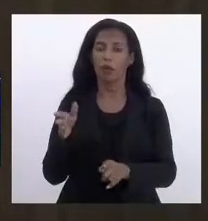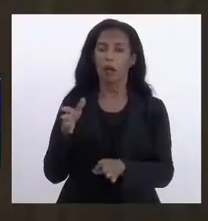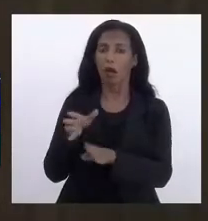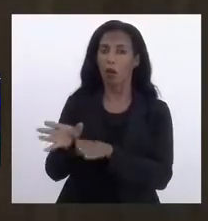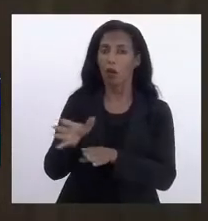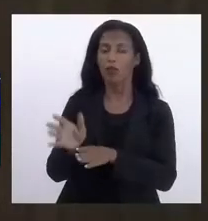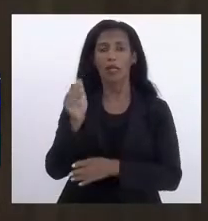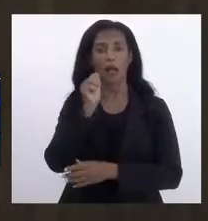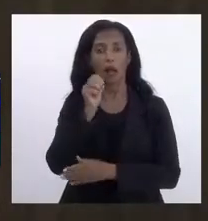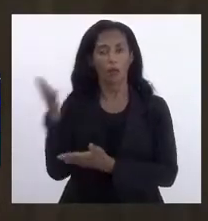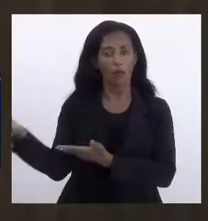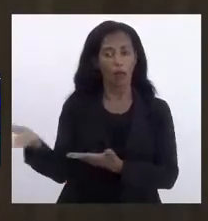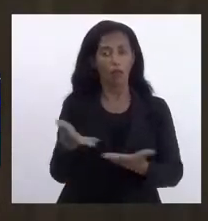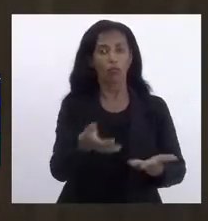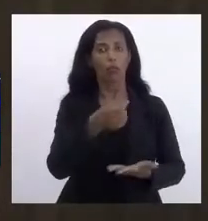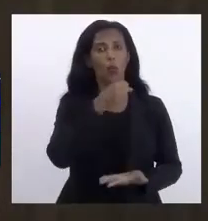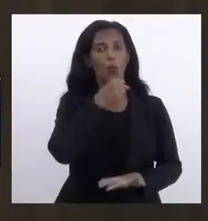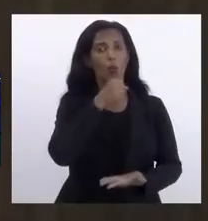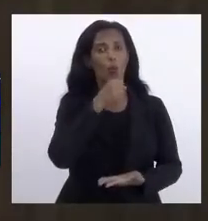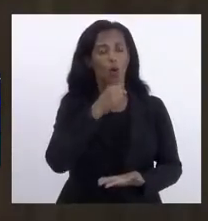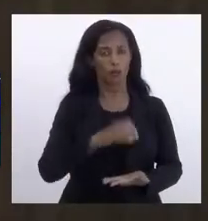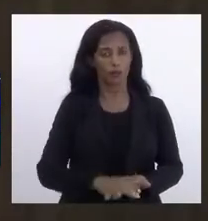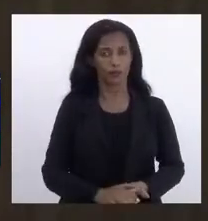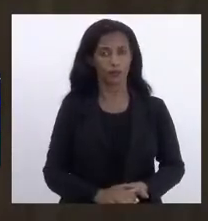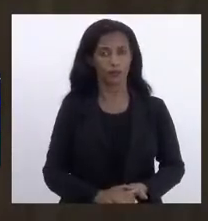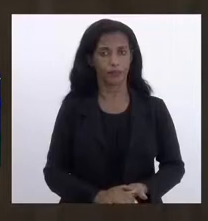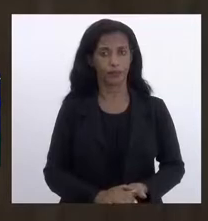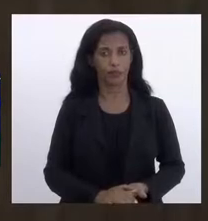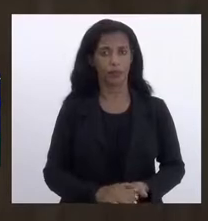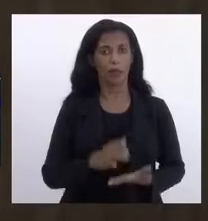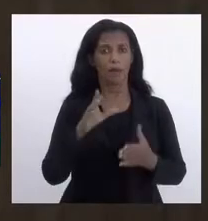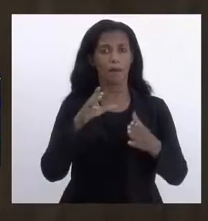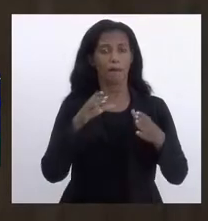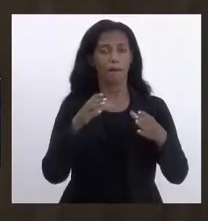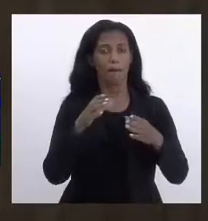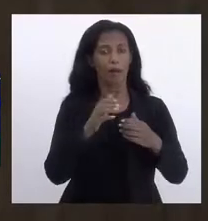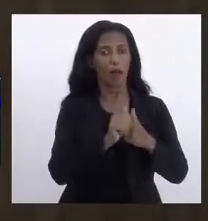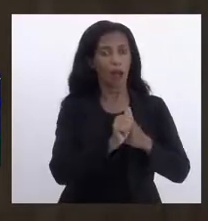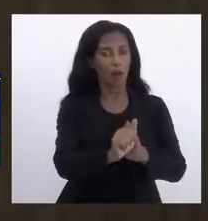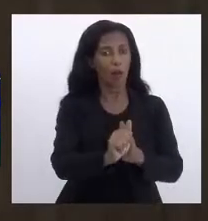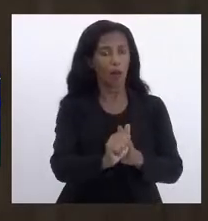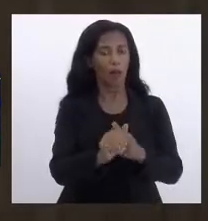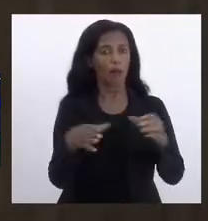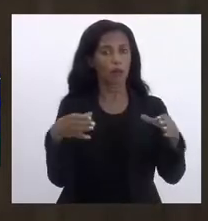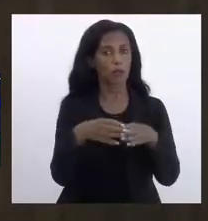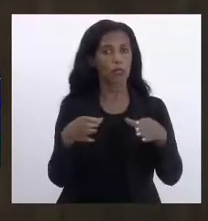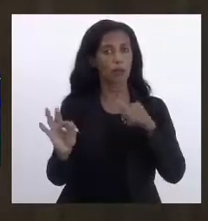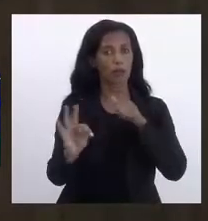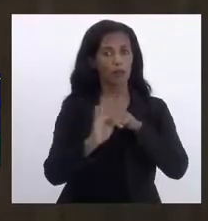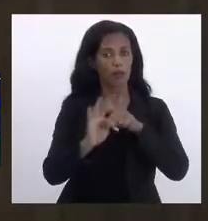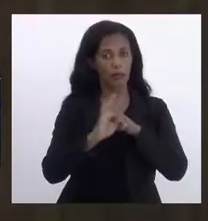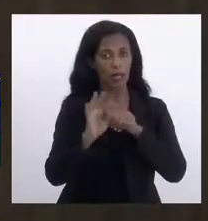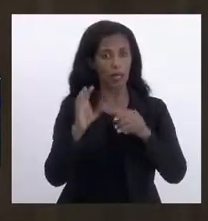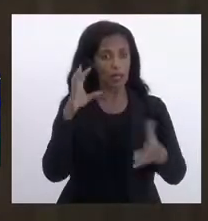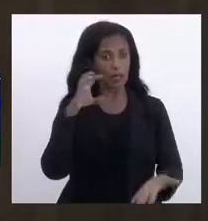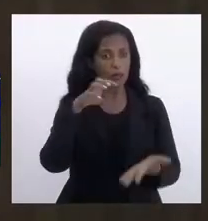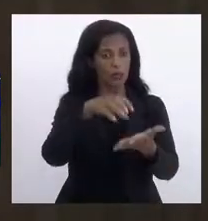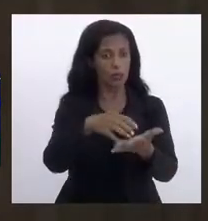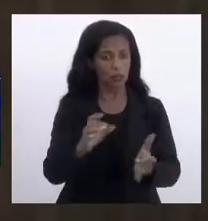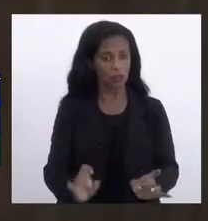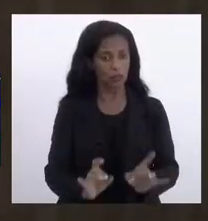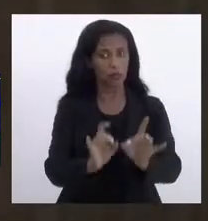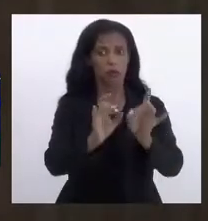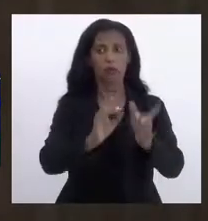orientar e encaminhar as idosas vítimas para acompanhamento com a equipe técnica nos centros